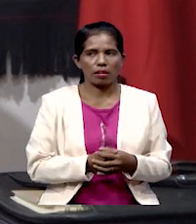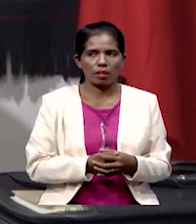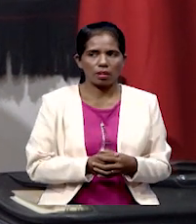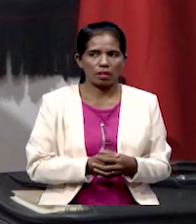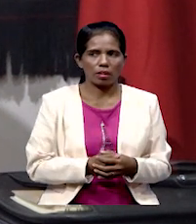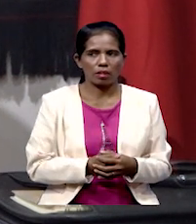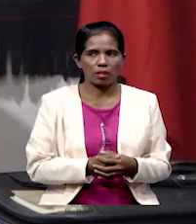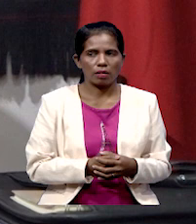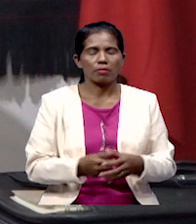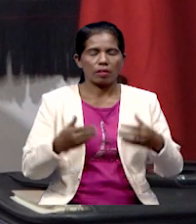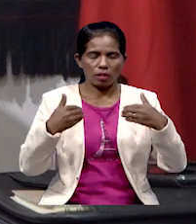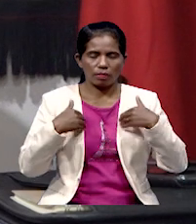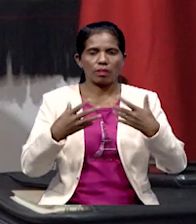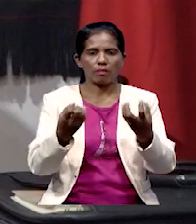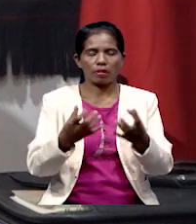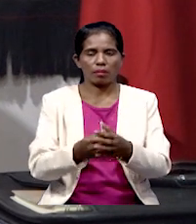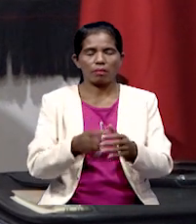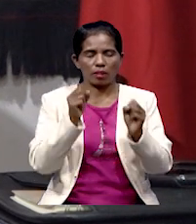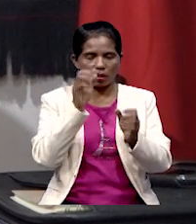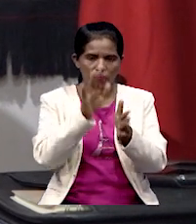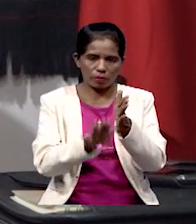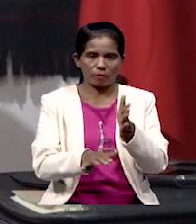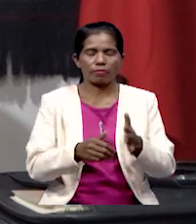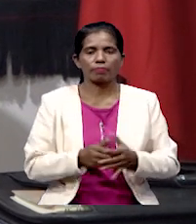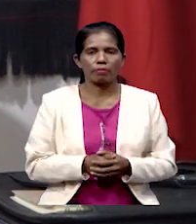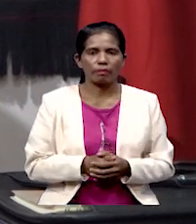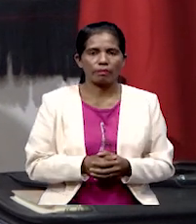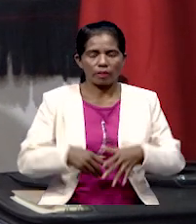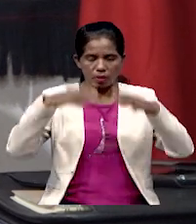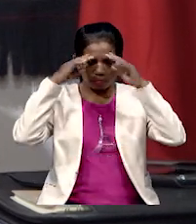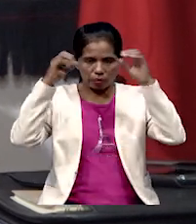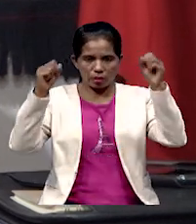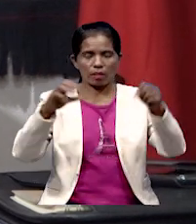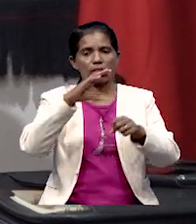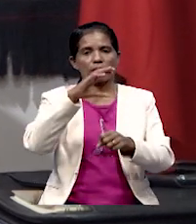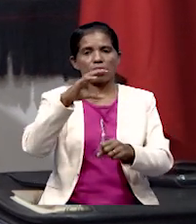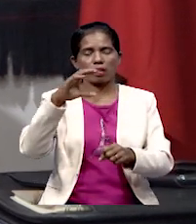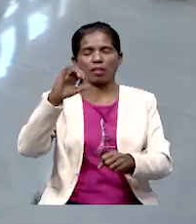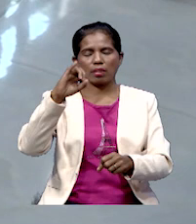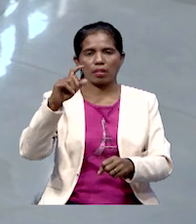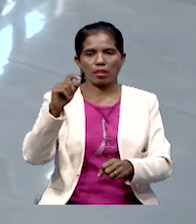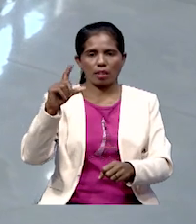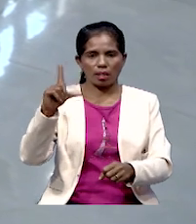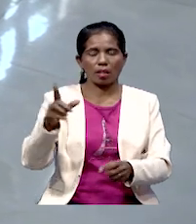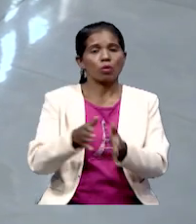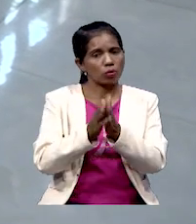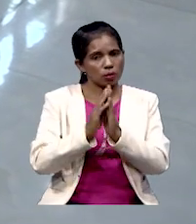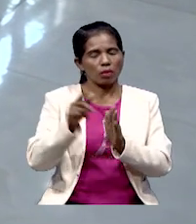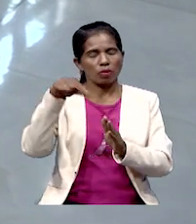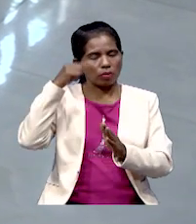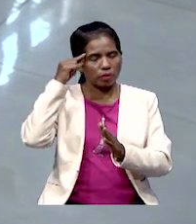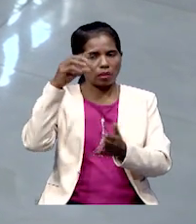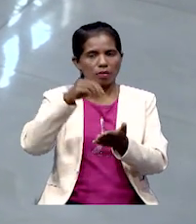né, ia falar barak demais, bela lacon. Além de né, presidente CCITL, né, mos russo ba governo, a tu